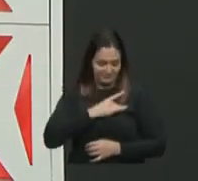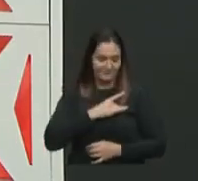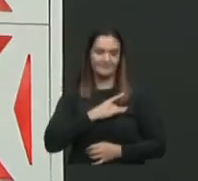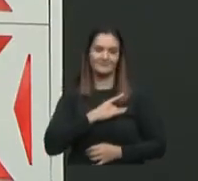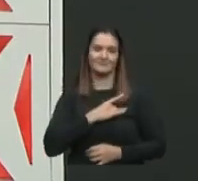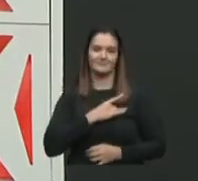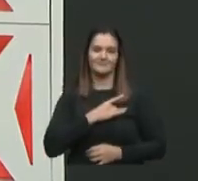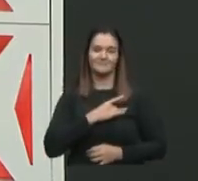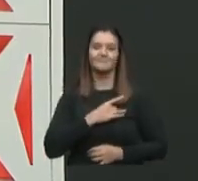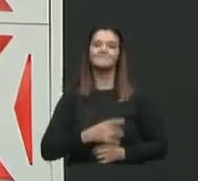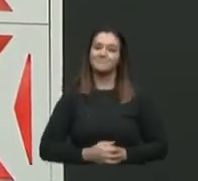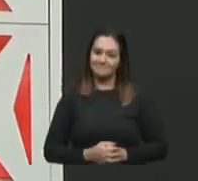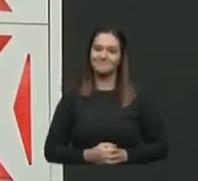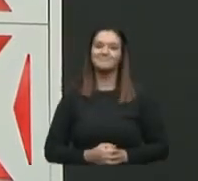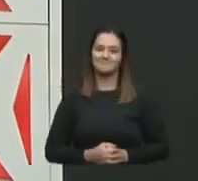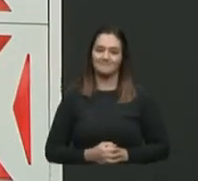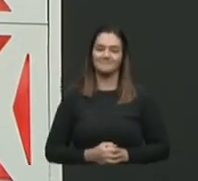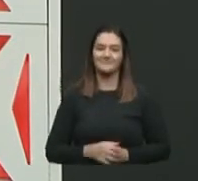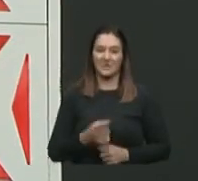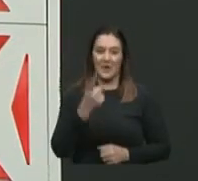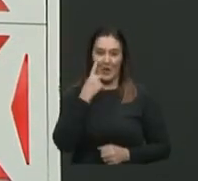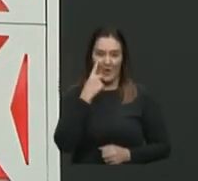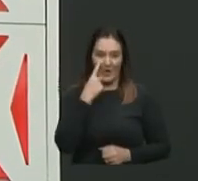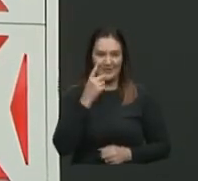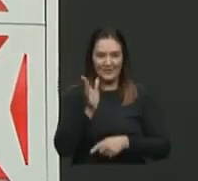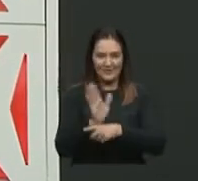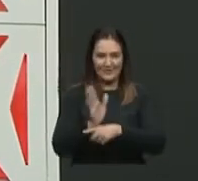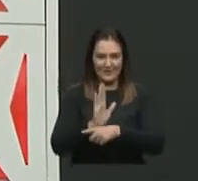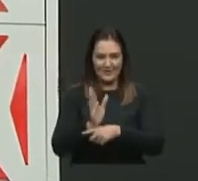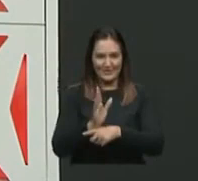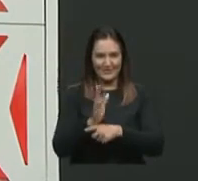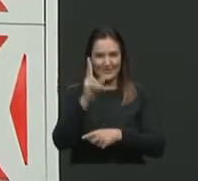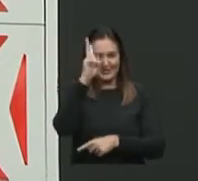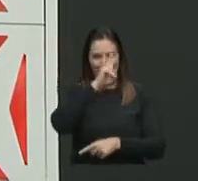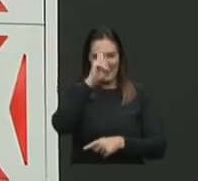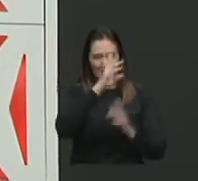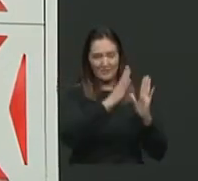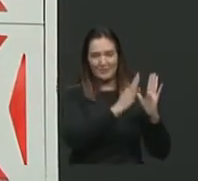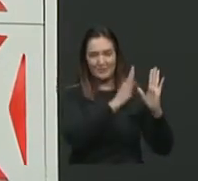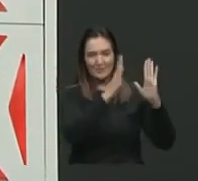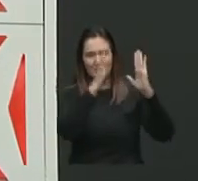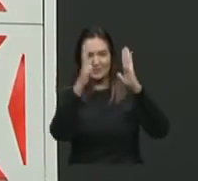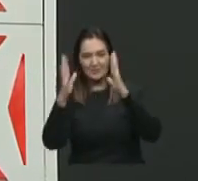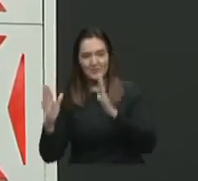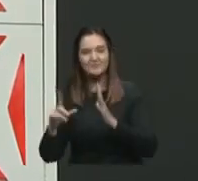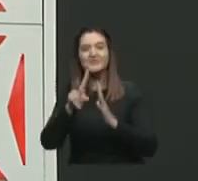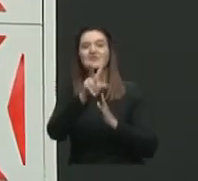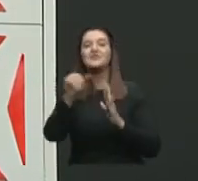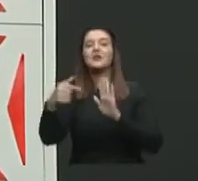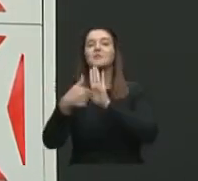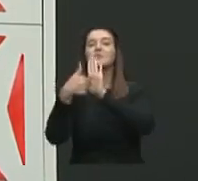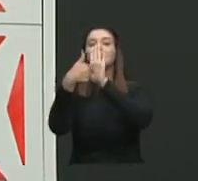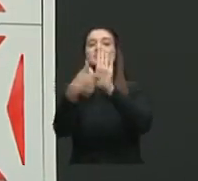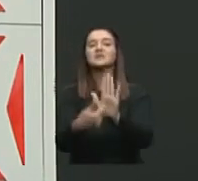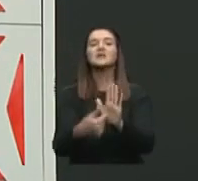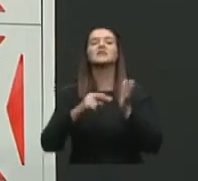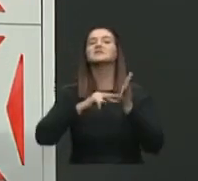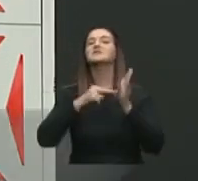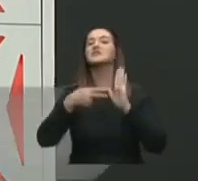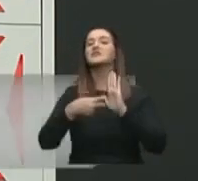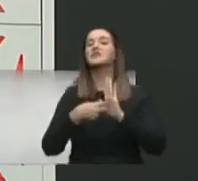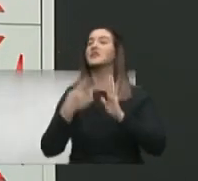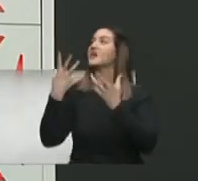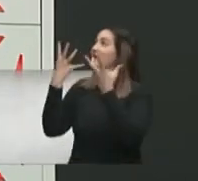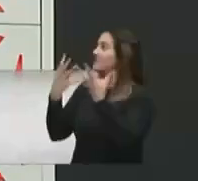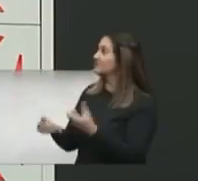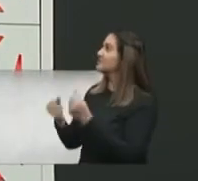Sim, eu vou te mostrar agora uma história. Eu vou te apresentar agora uma história que vai lhe mostrar o que significa